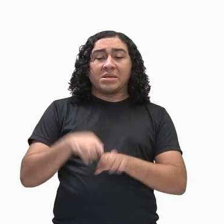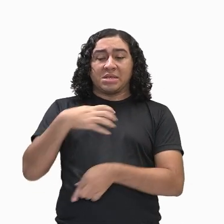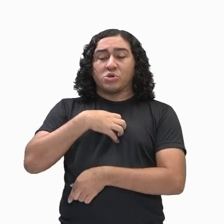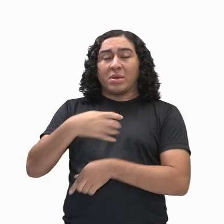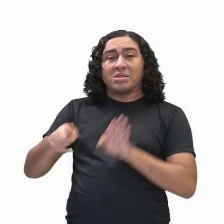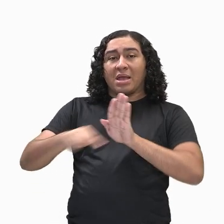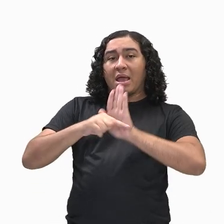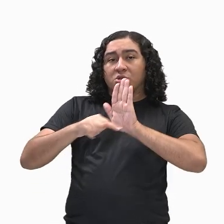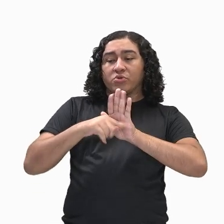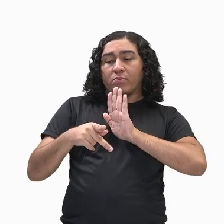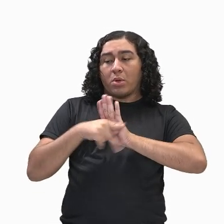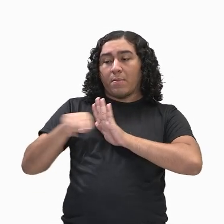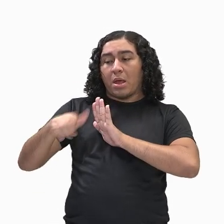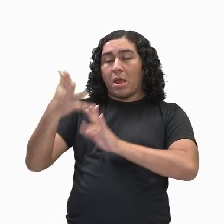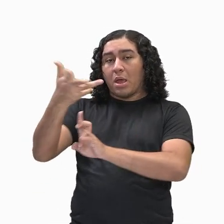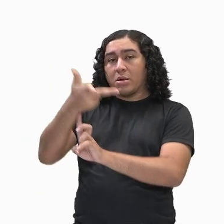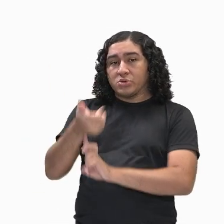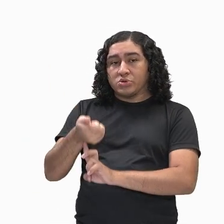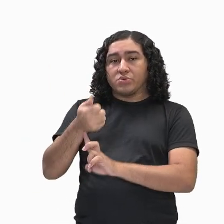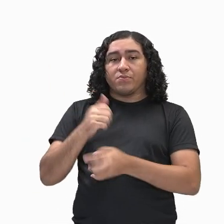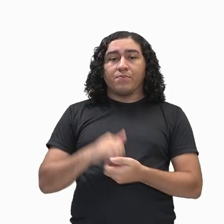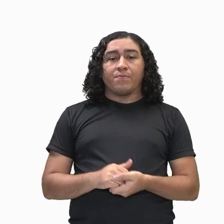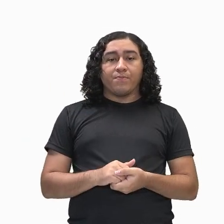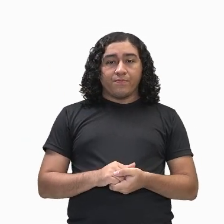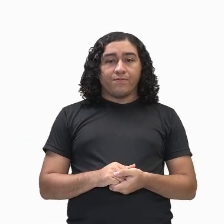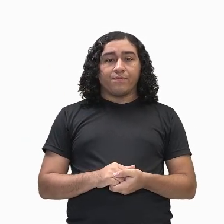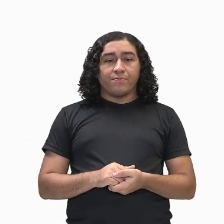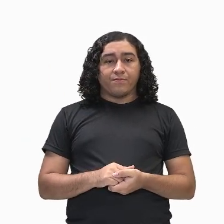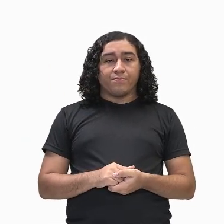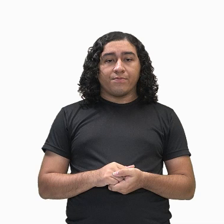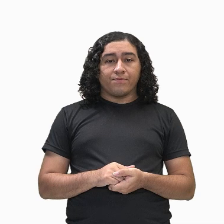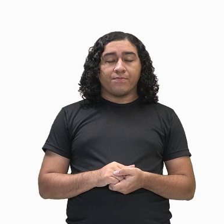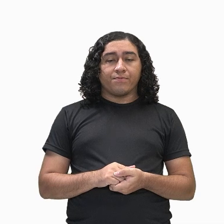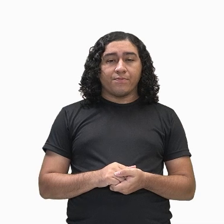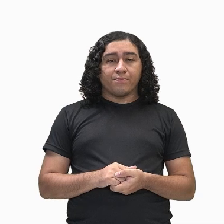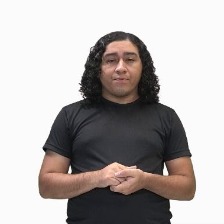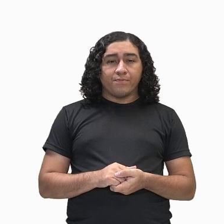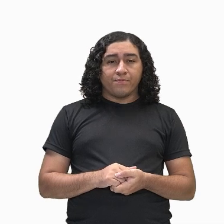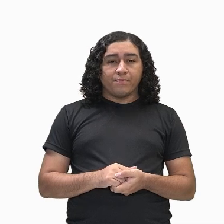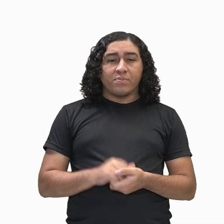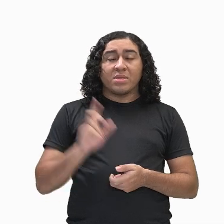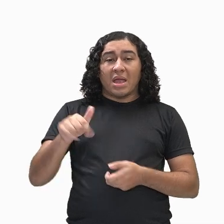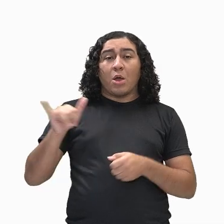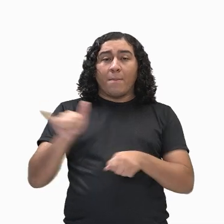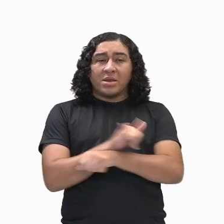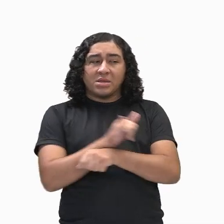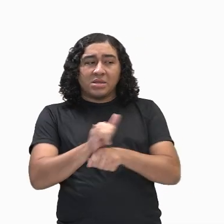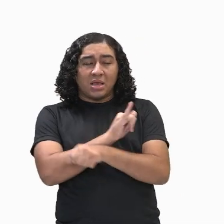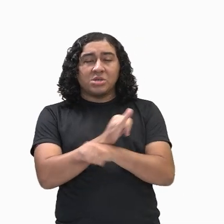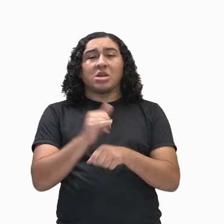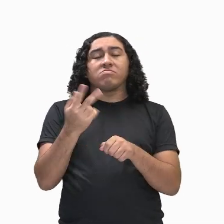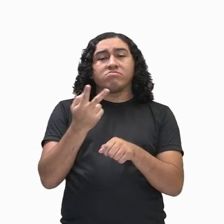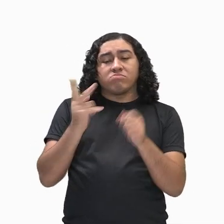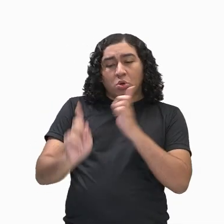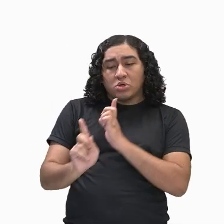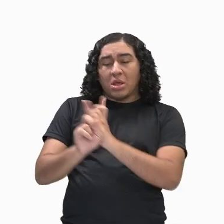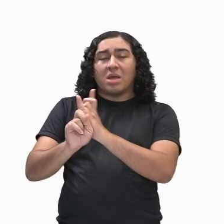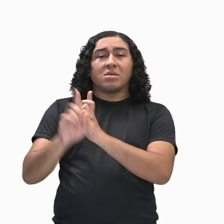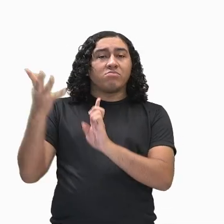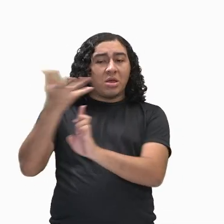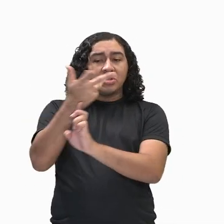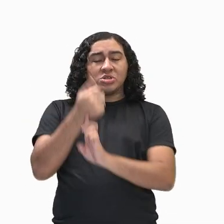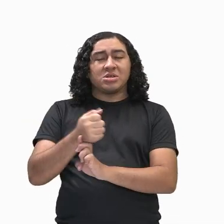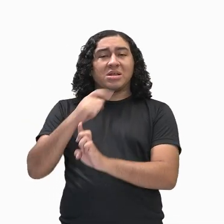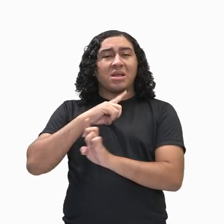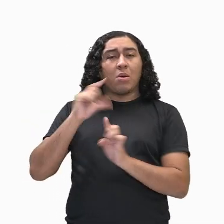própria arte. Esse movimento foi a forma encontrada pelos artistas para poder expressar sua indignação diante